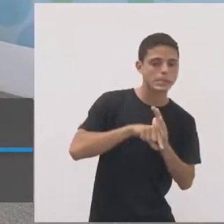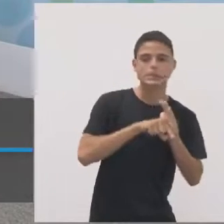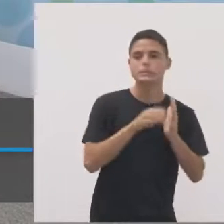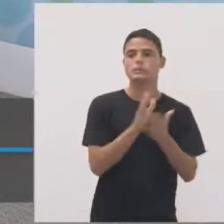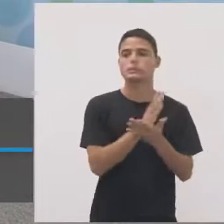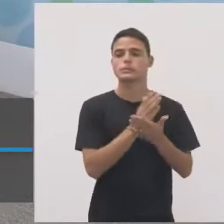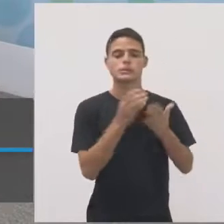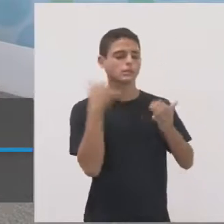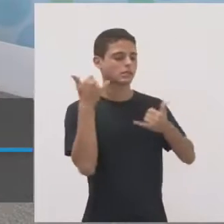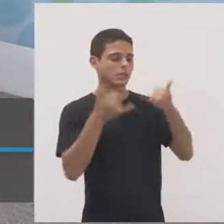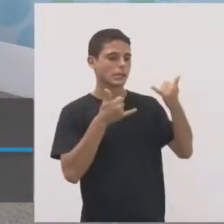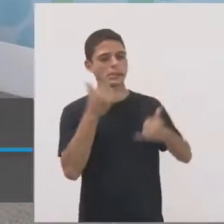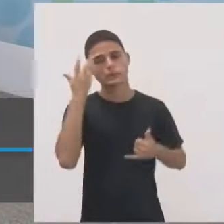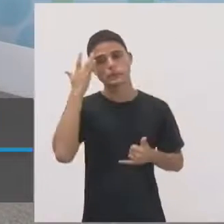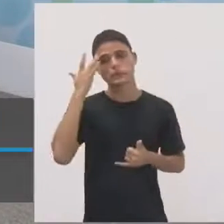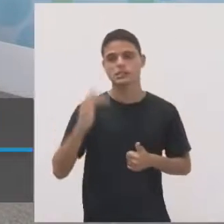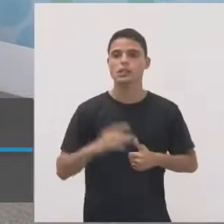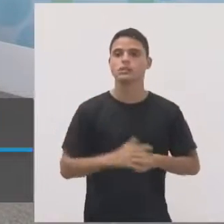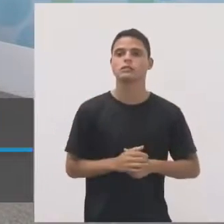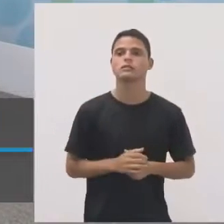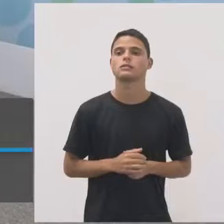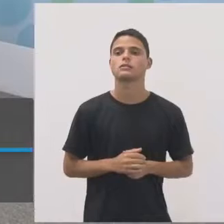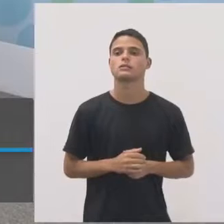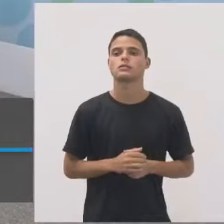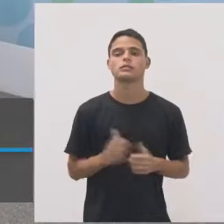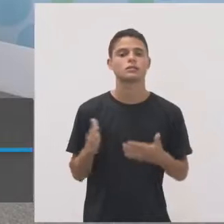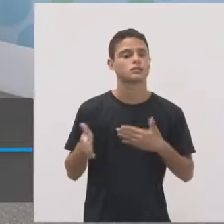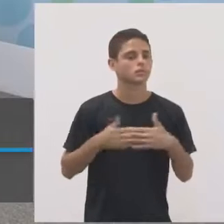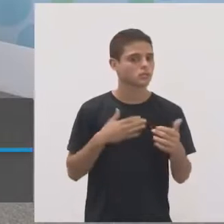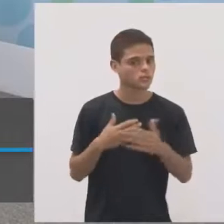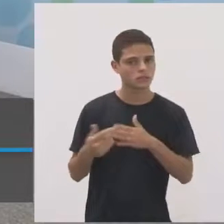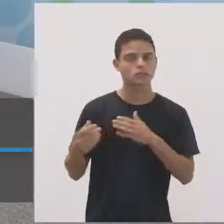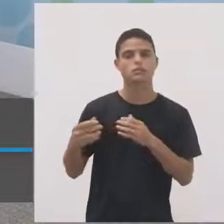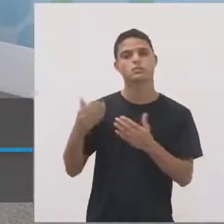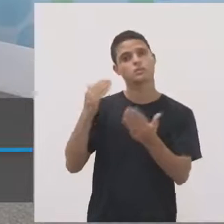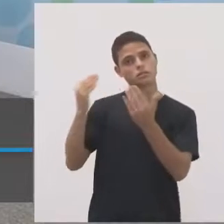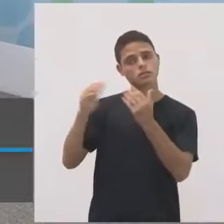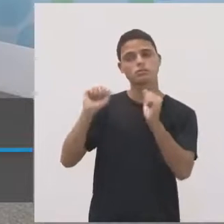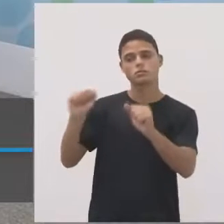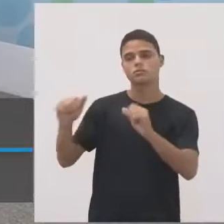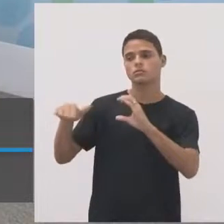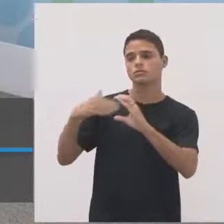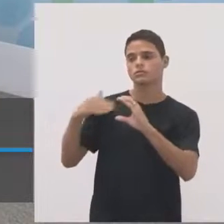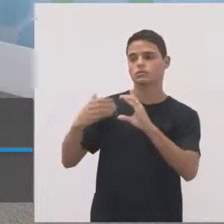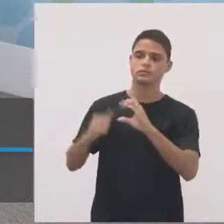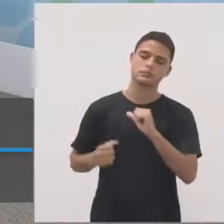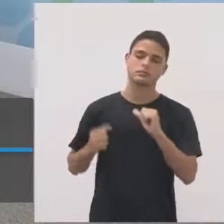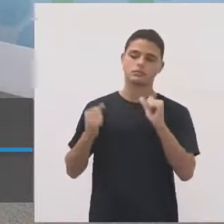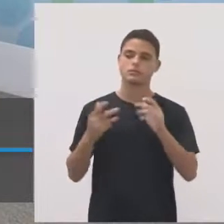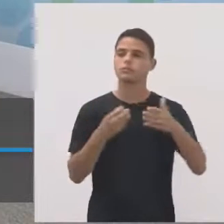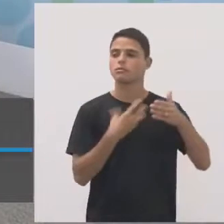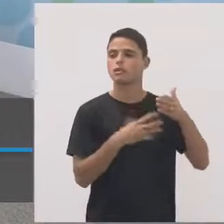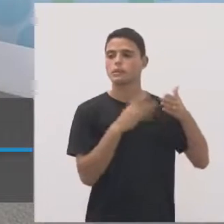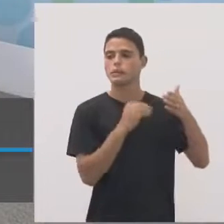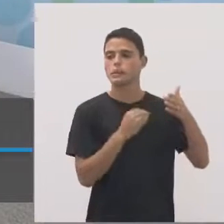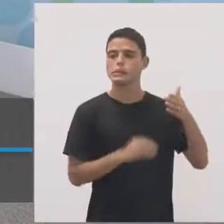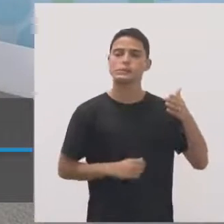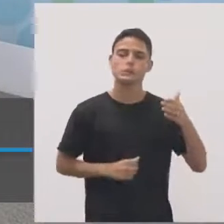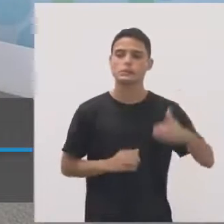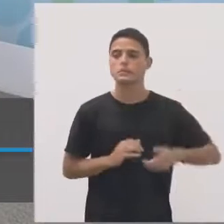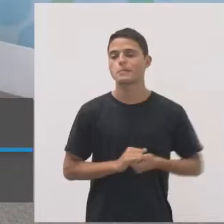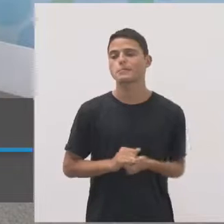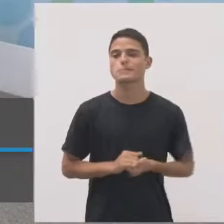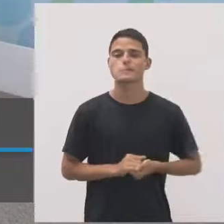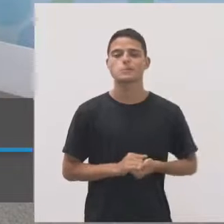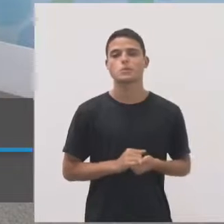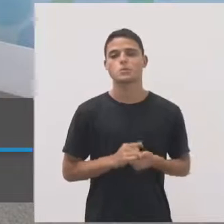algumas informações que a gente tem a mais, tá? Então, qualquer dúvida podem colocar aqui no chat, tá bom? Felipe, com você. Perfeito, Ana.